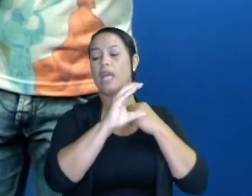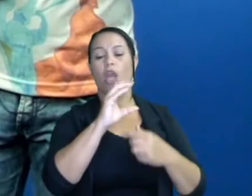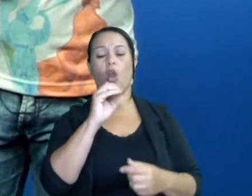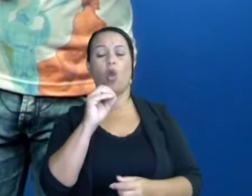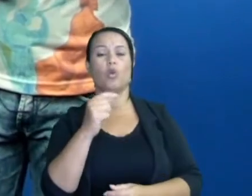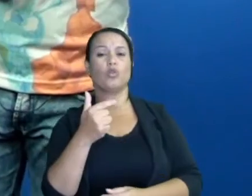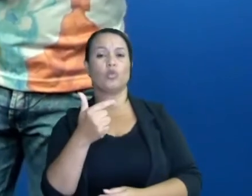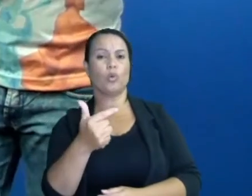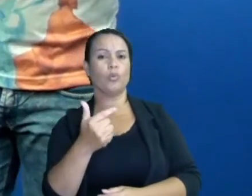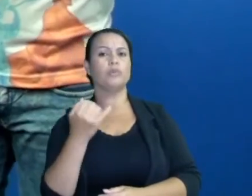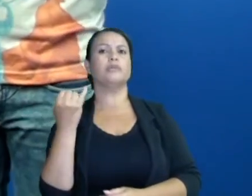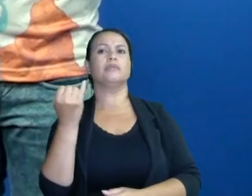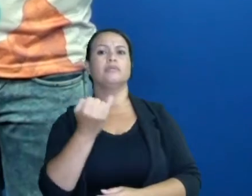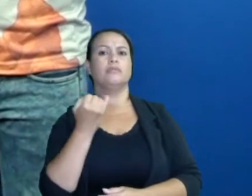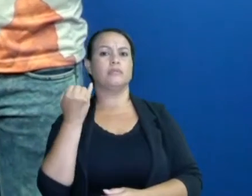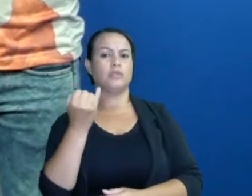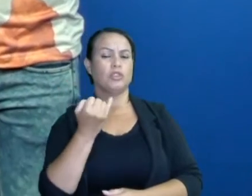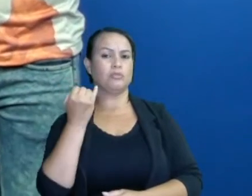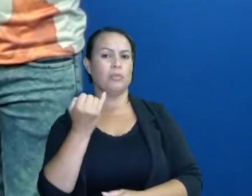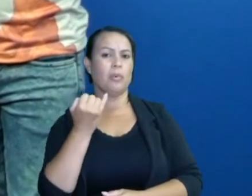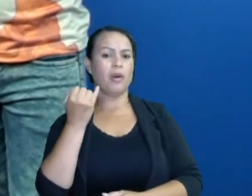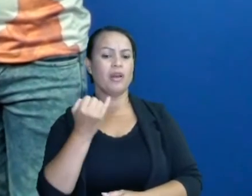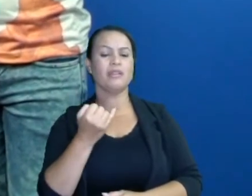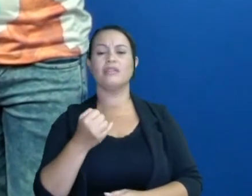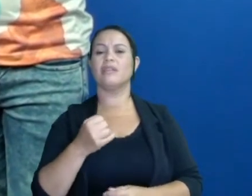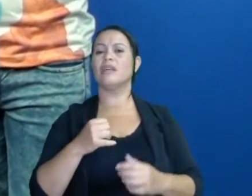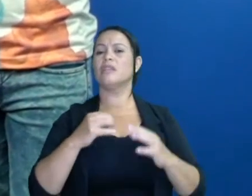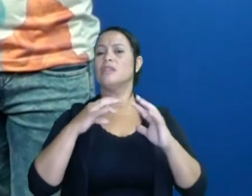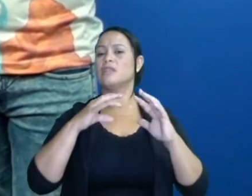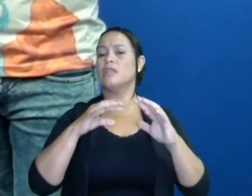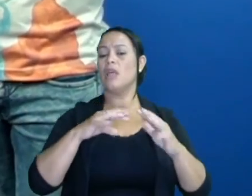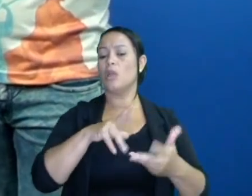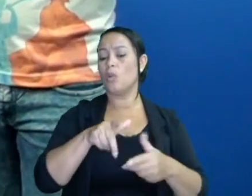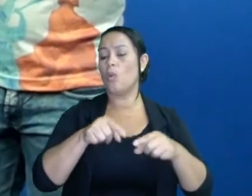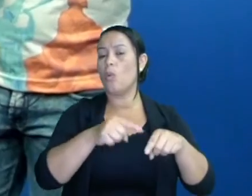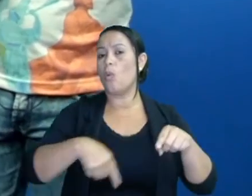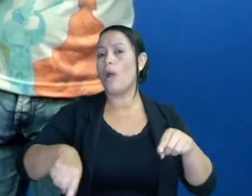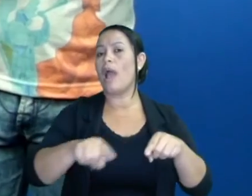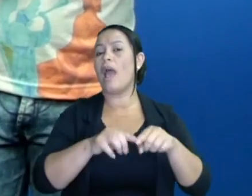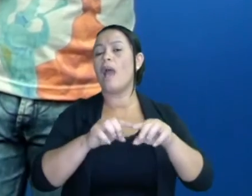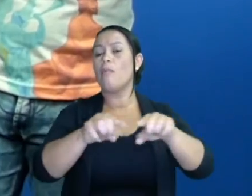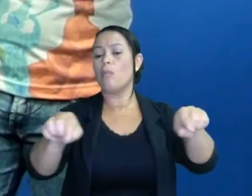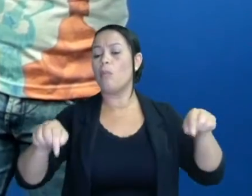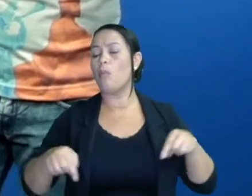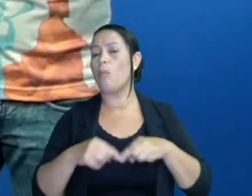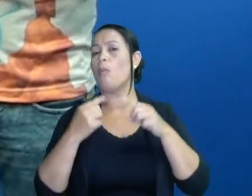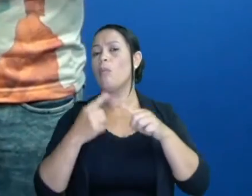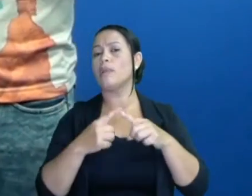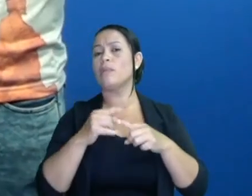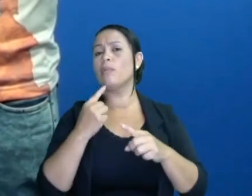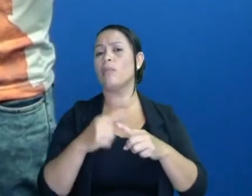é importantíssimo no nosso meio ambiente, principalmente pelos efeitos que ele provoca. O CO2 já existe